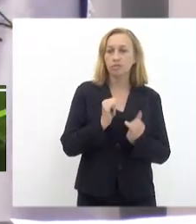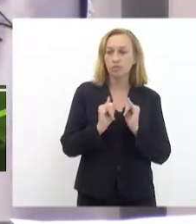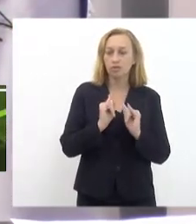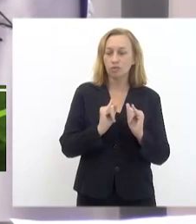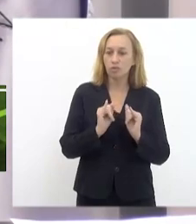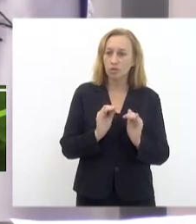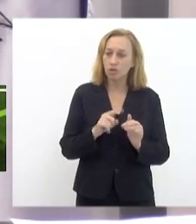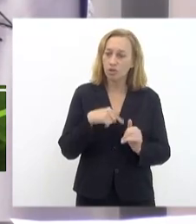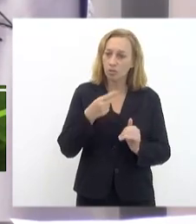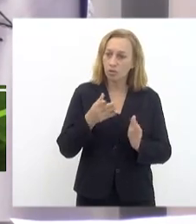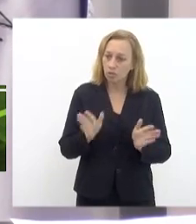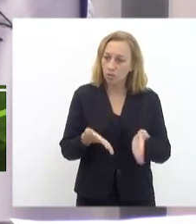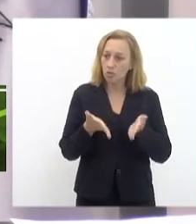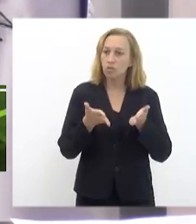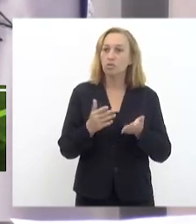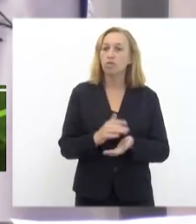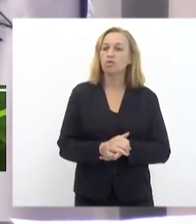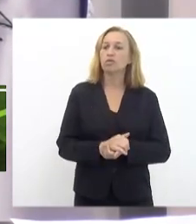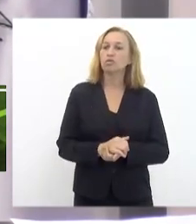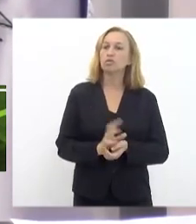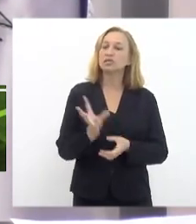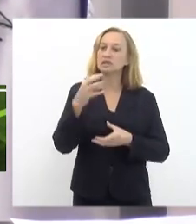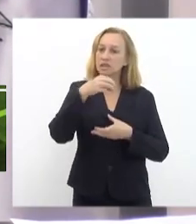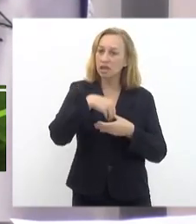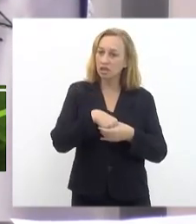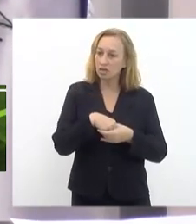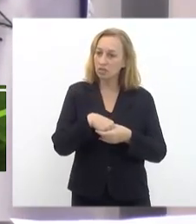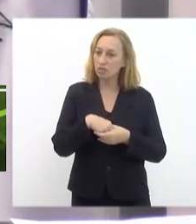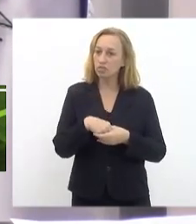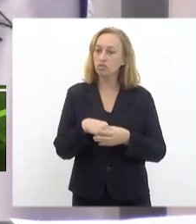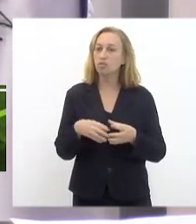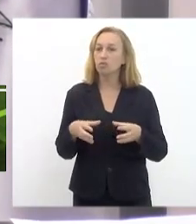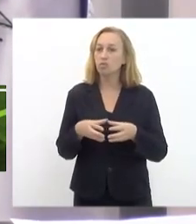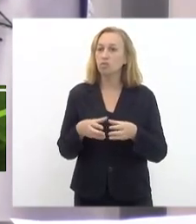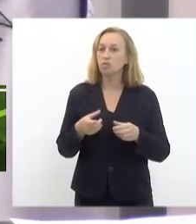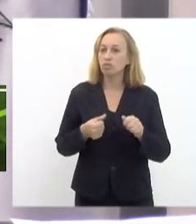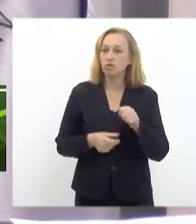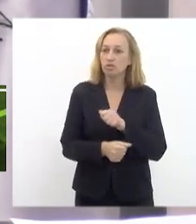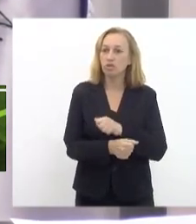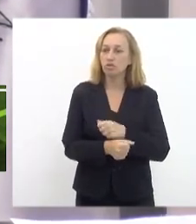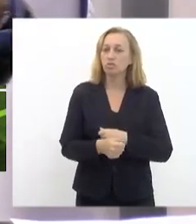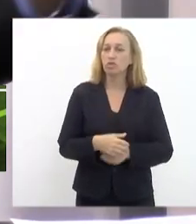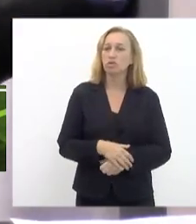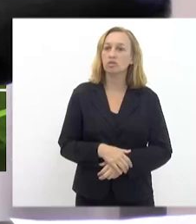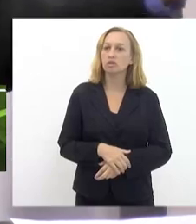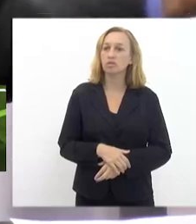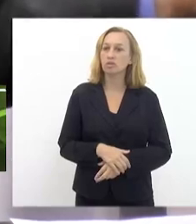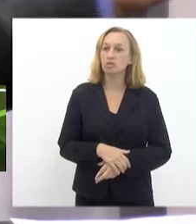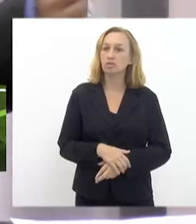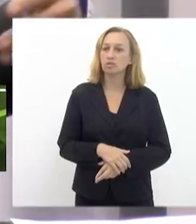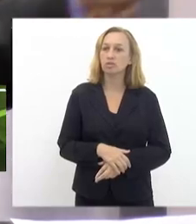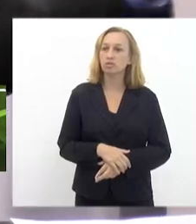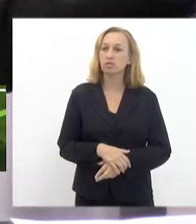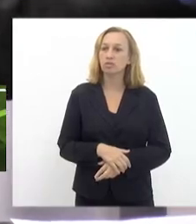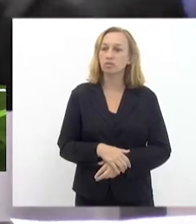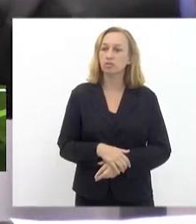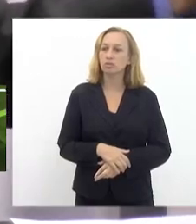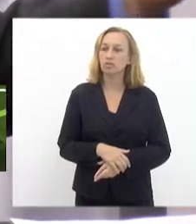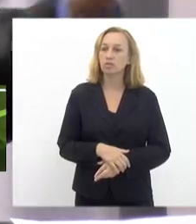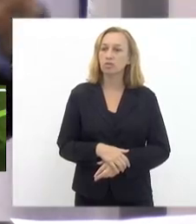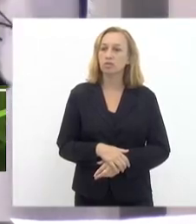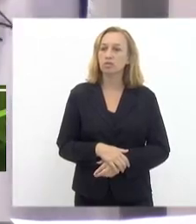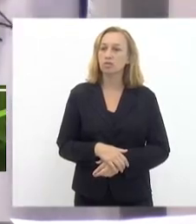finalmente dentro desse conjunto de Investimentos é evidentemente a